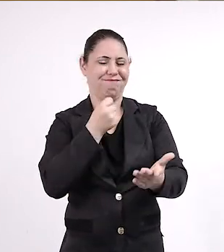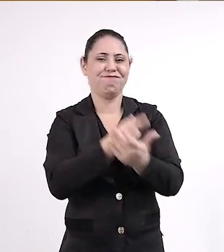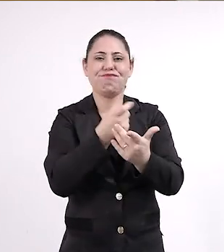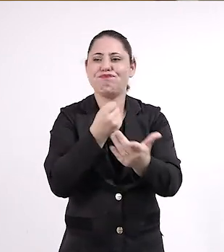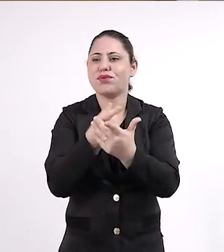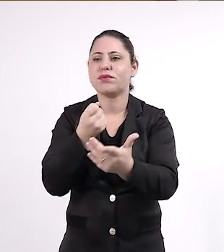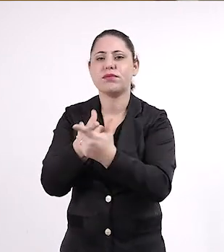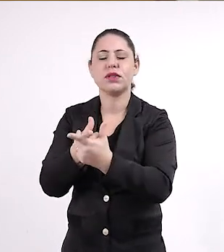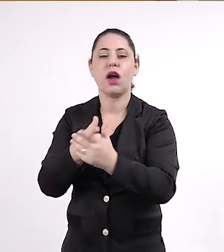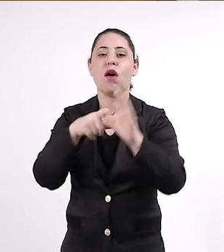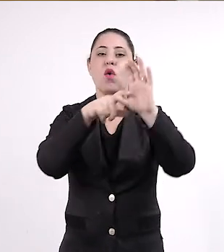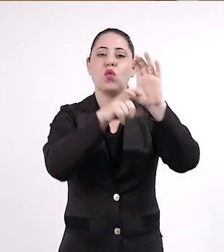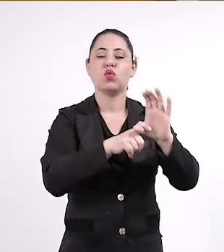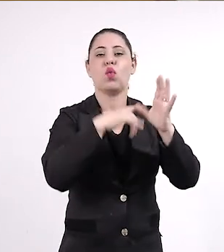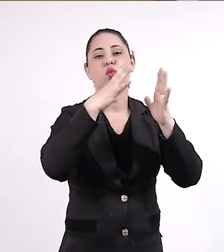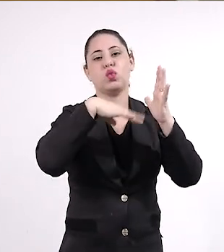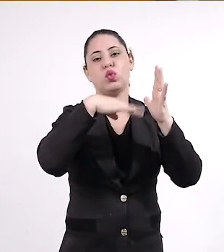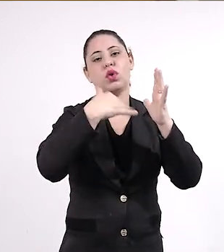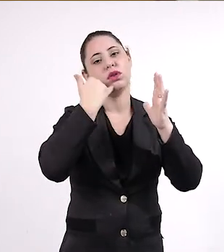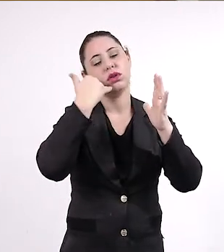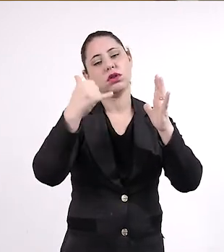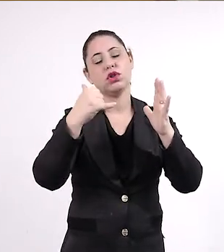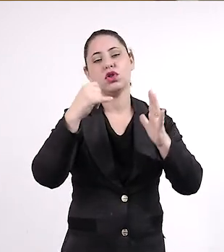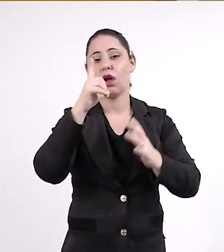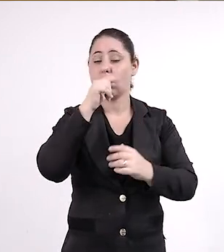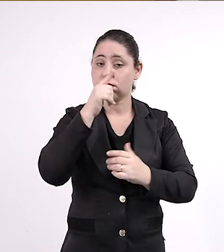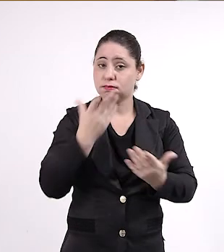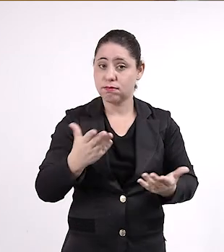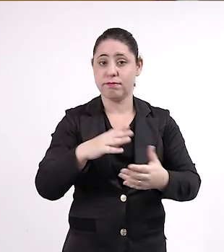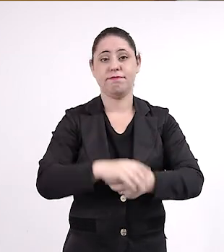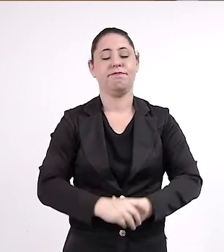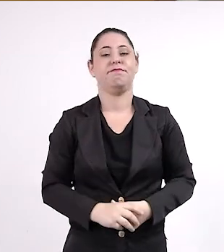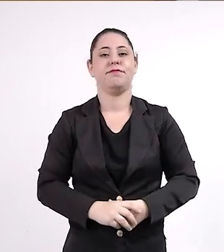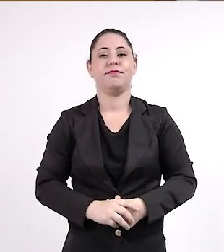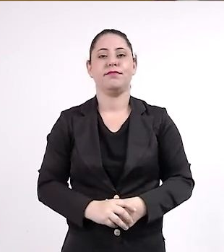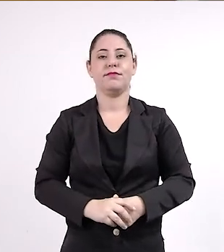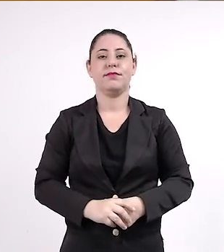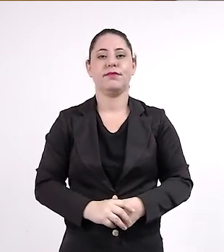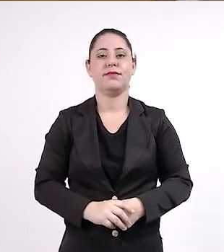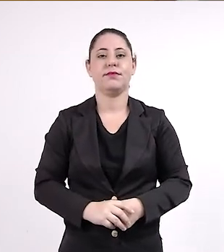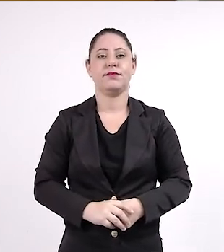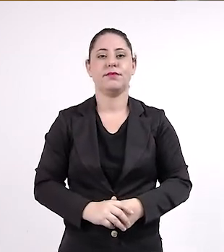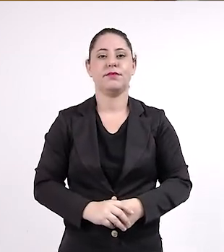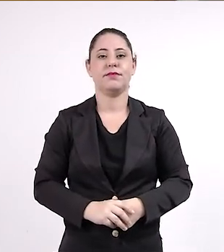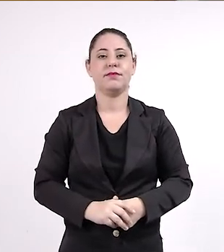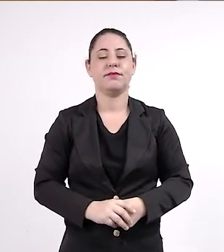para pagar a sua conta, a sua fatura junto às concessionárias.